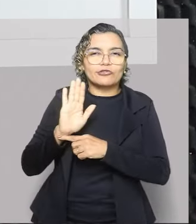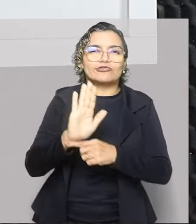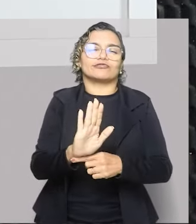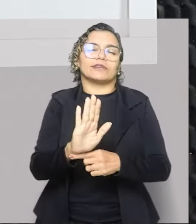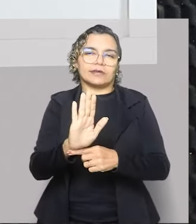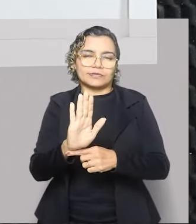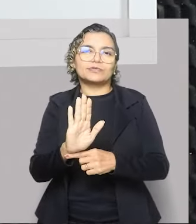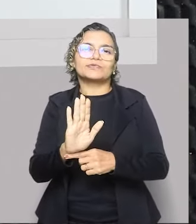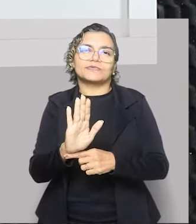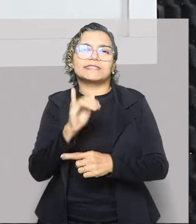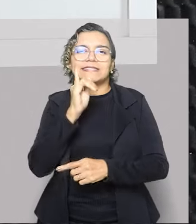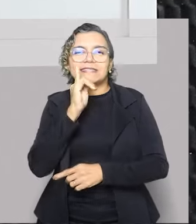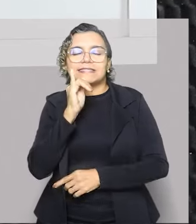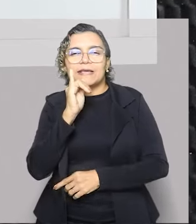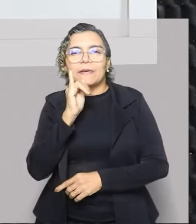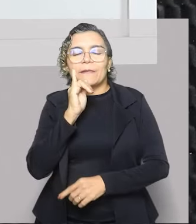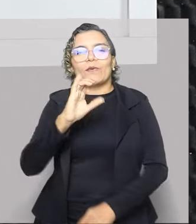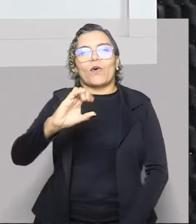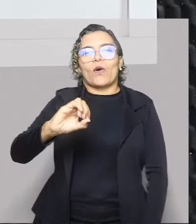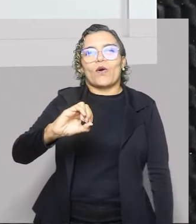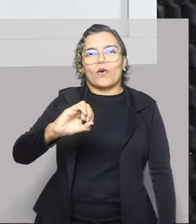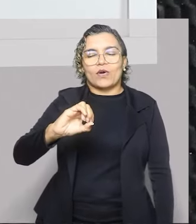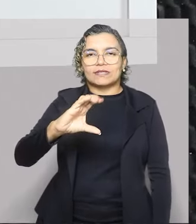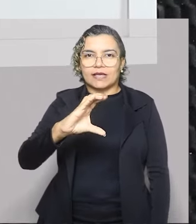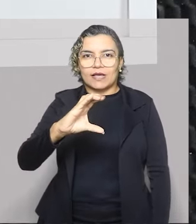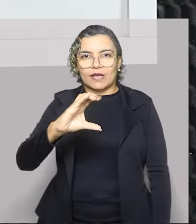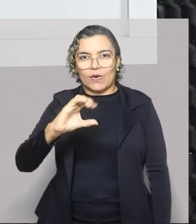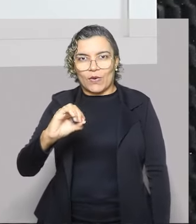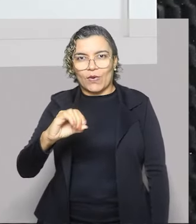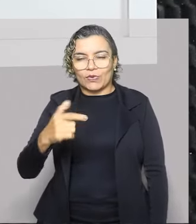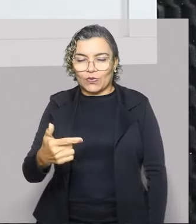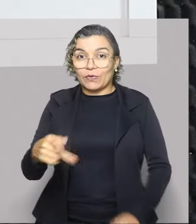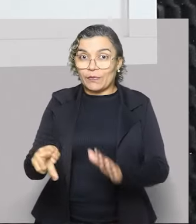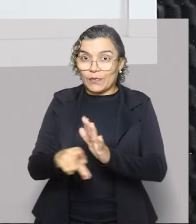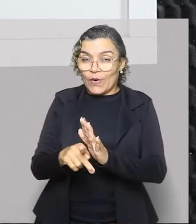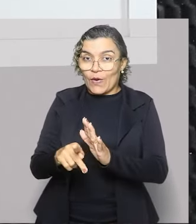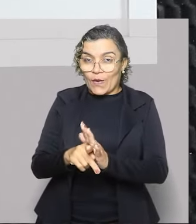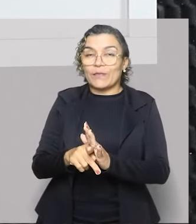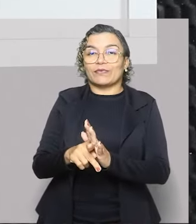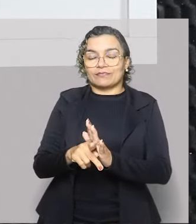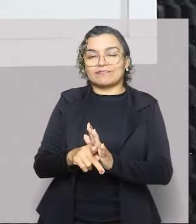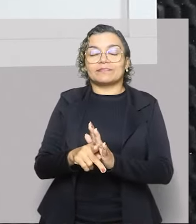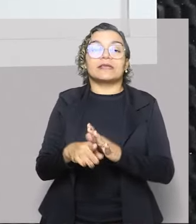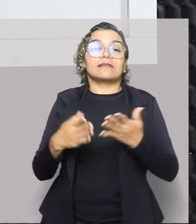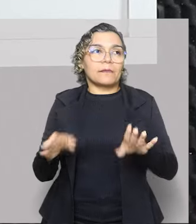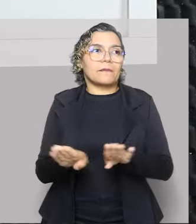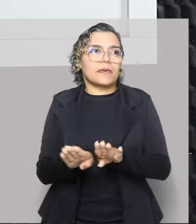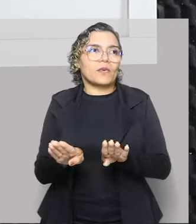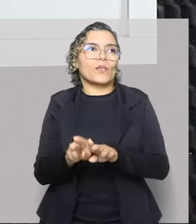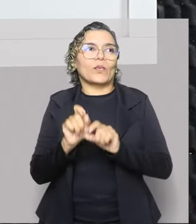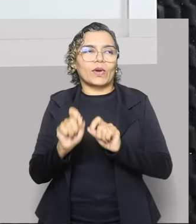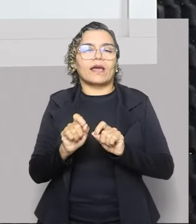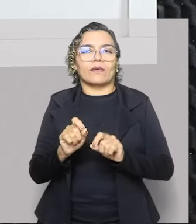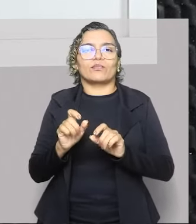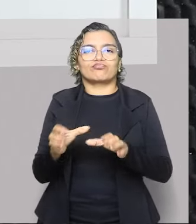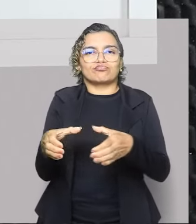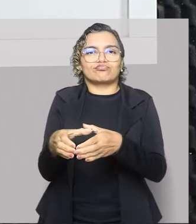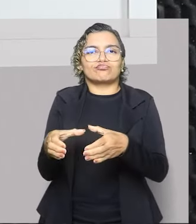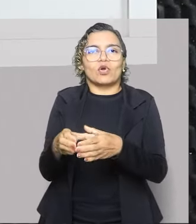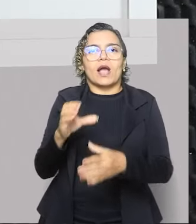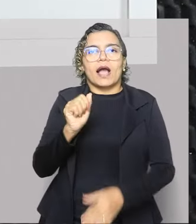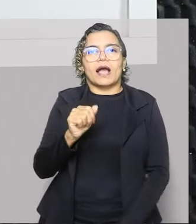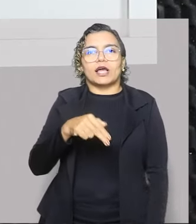a captar o CO2 da atmosfera e por último a gente tem o Reino Animália que é aquele em que nós né estamos